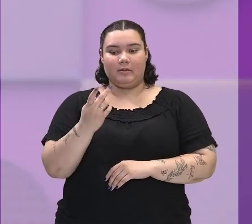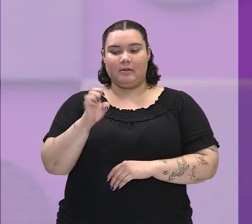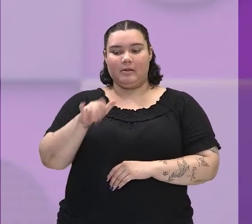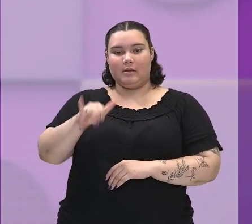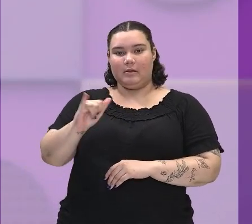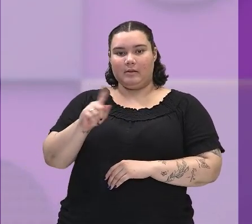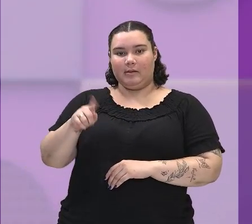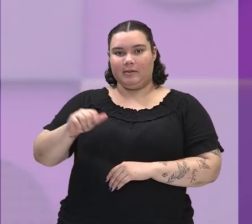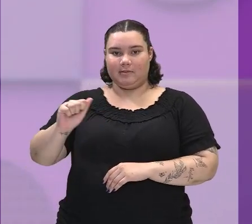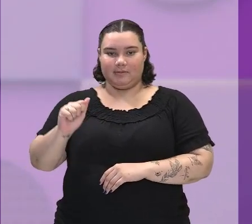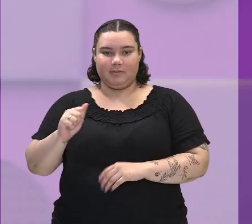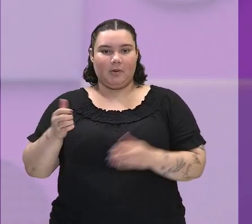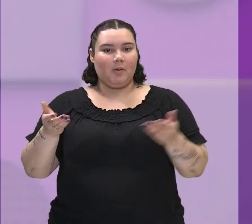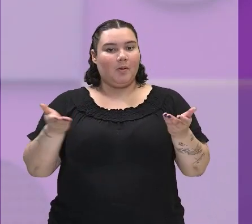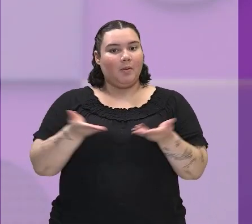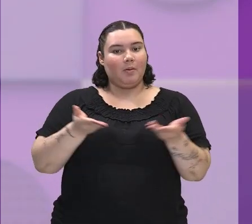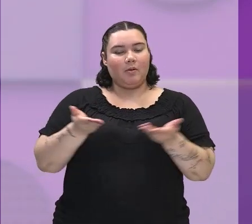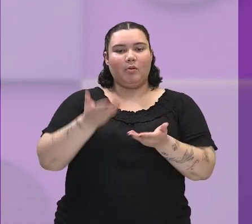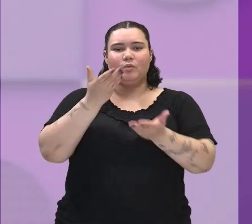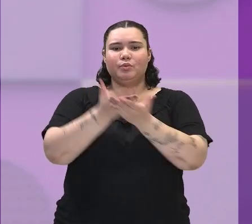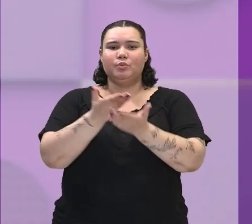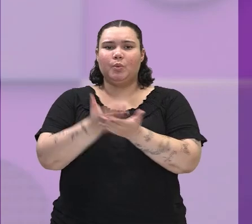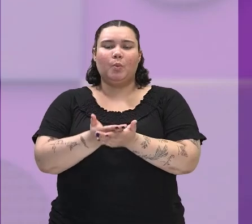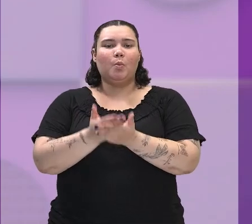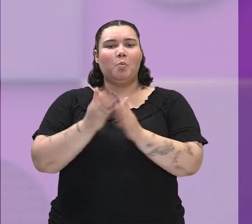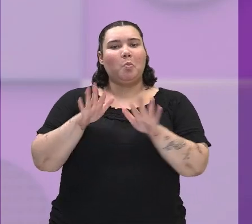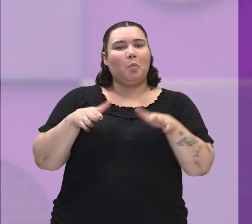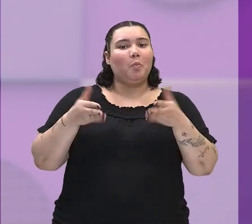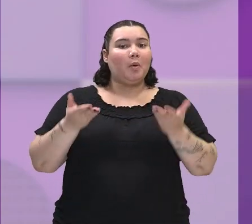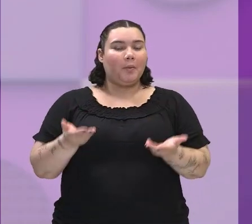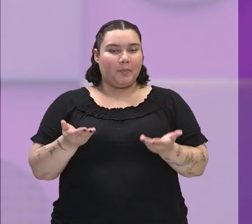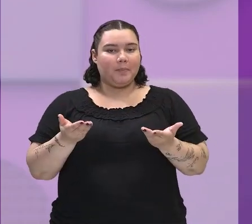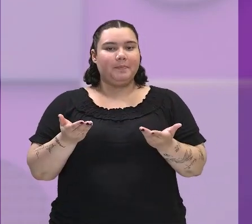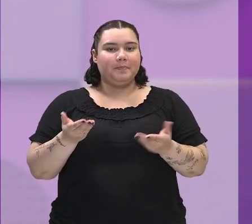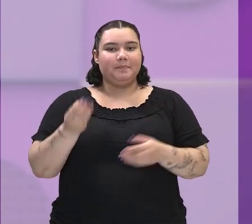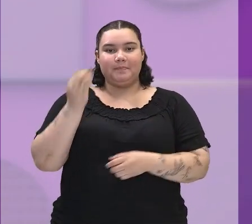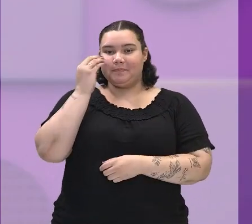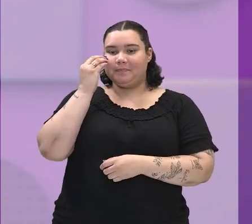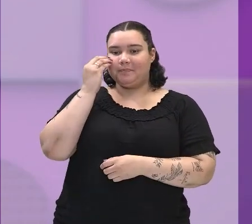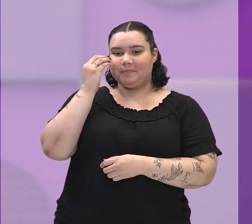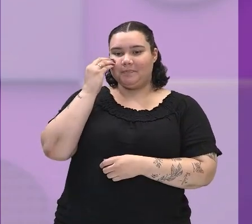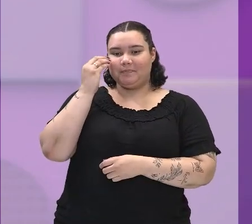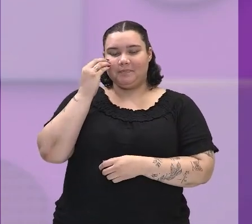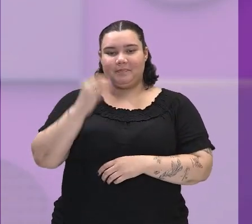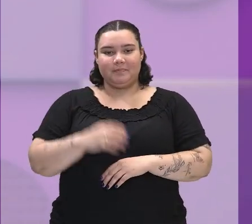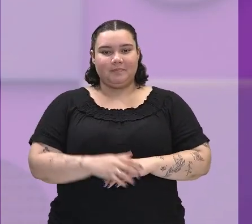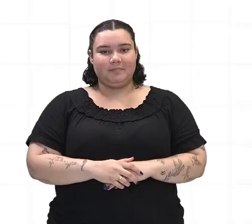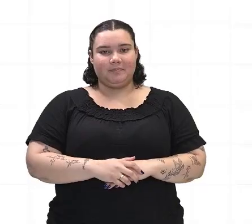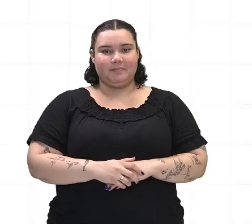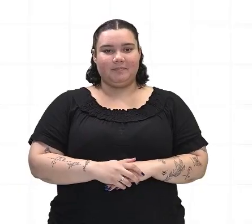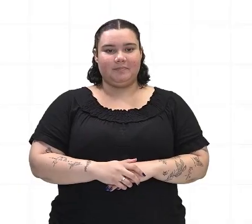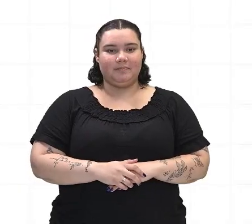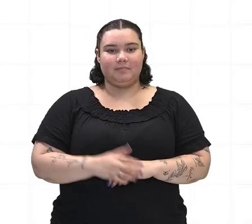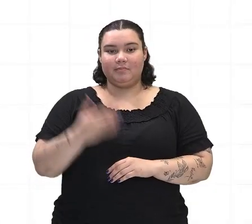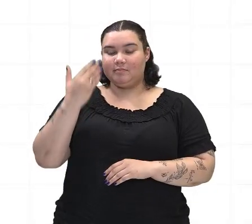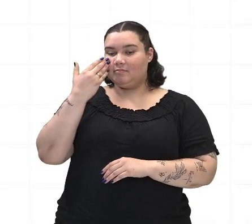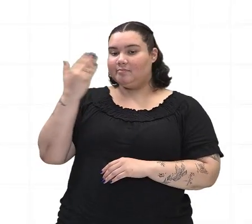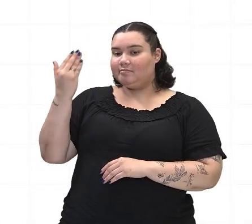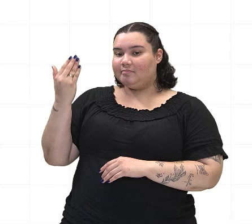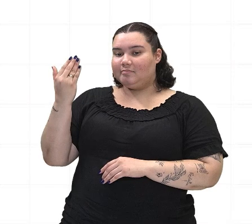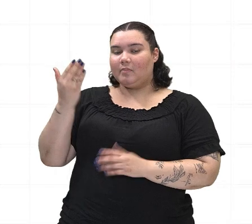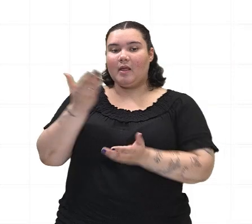Mendonça e agora nós veremos qual será o objeto de conhecimento e detalhamento para esta aula.